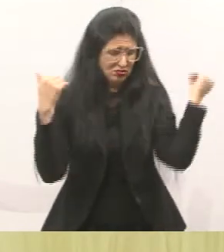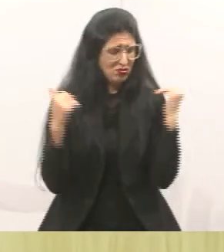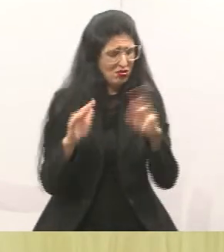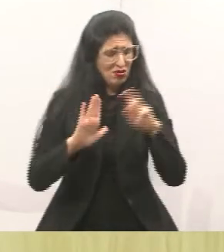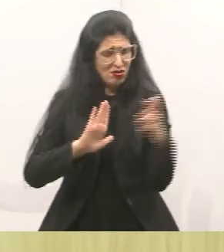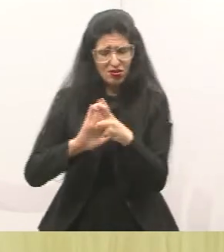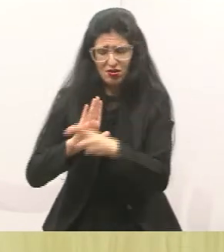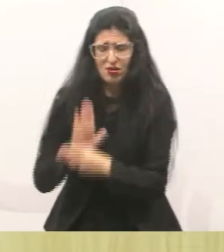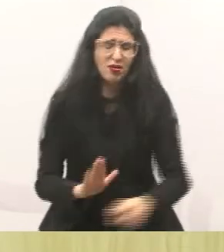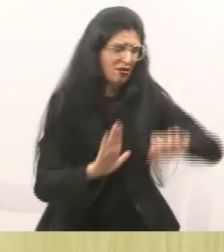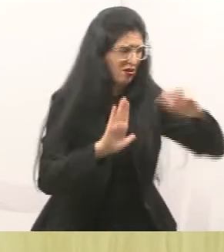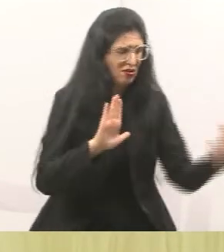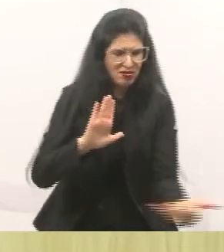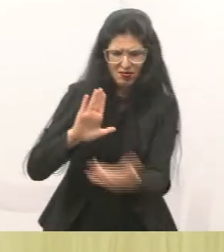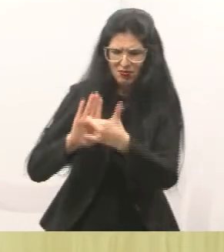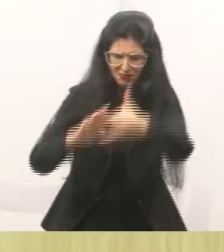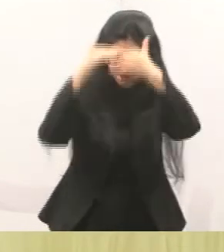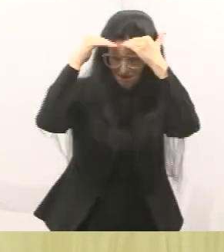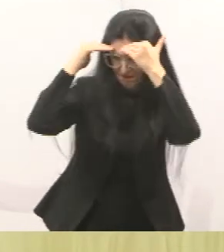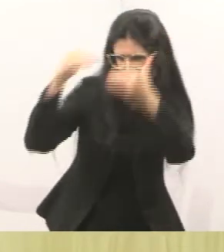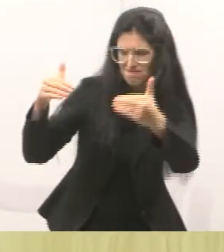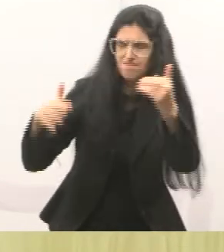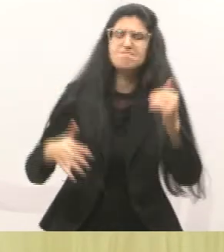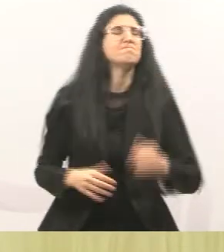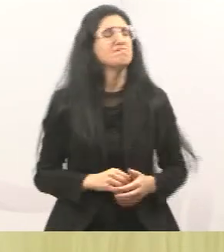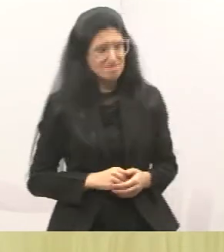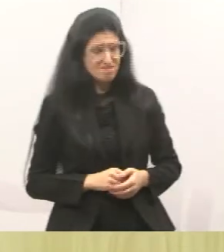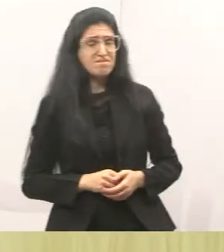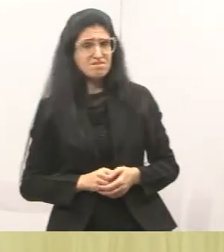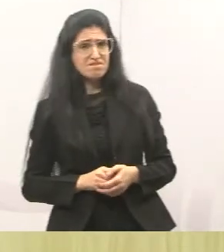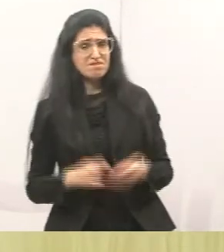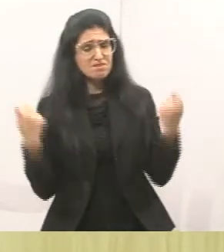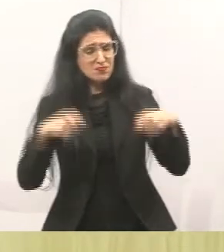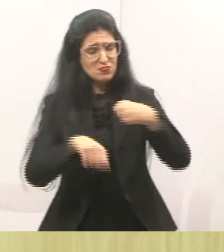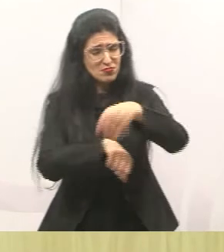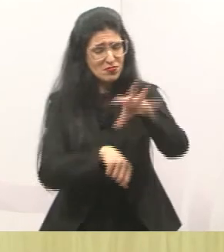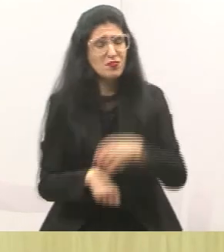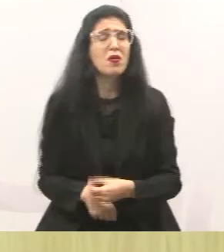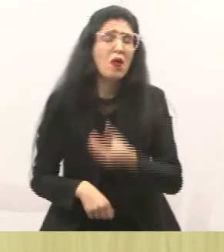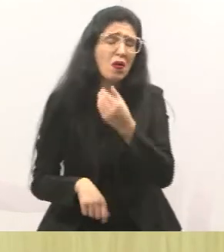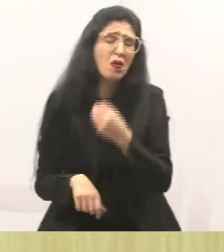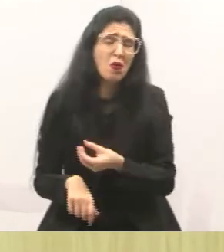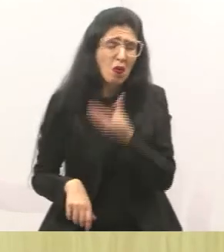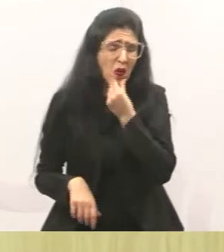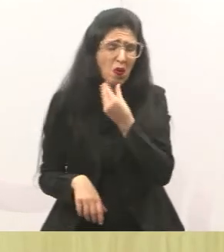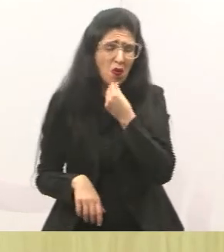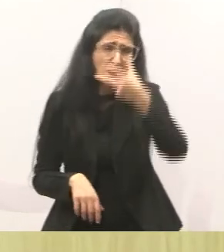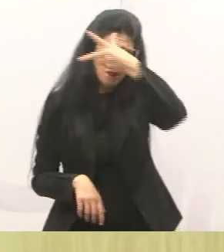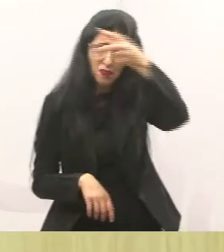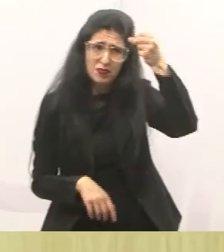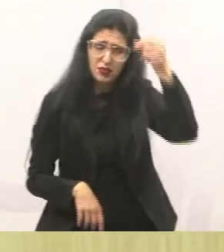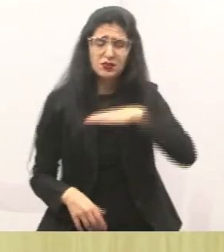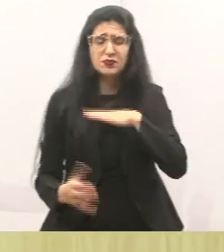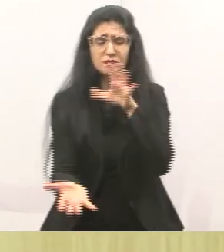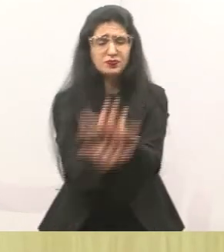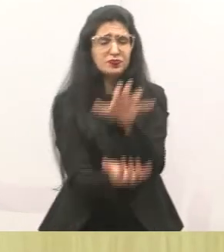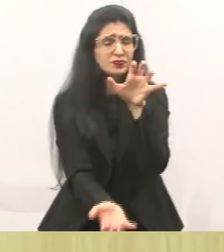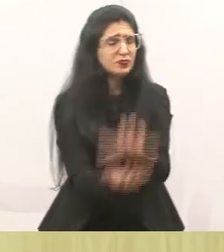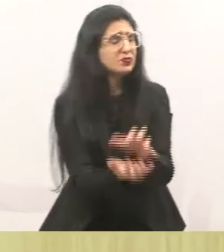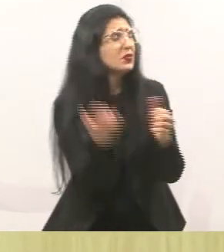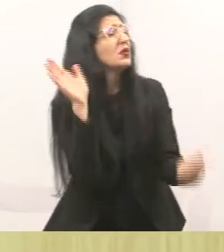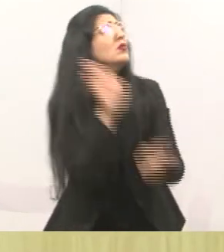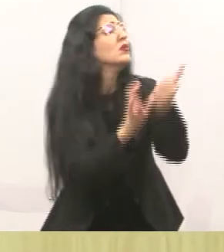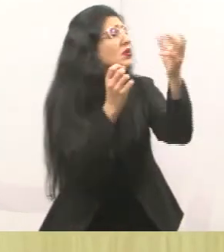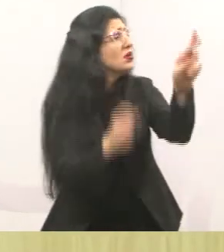igreja de plenário, cumpridas as formalidades regimentais, seja encaminhado ao senhor prefeito municipal de Jacareí o seguinte pedido de informações. Primeiro,